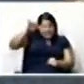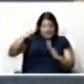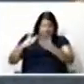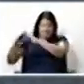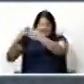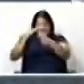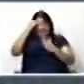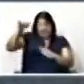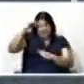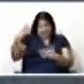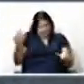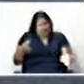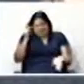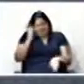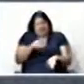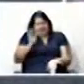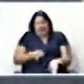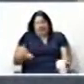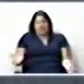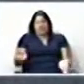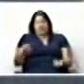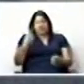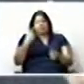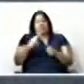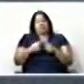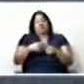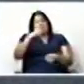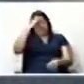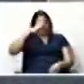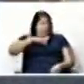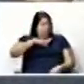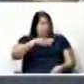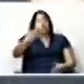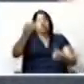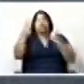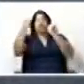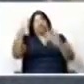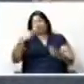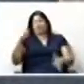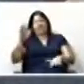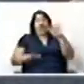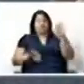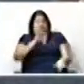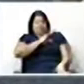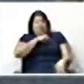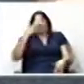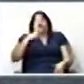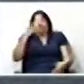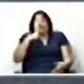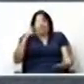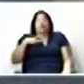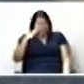dúvida. Ela vai, não adianta achar que a pessoa vai enfrentar tudo. Se o policial, que é o policial, às vezes não consegue enfrentar,